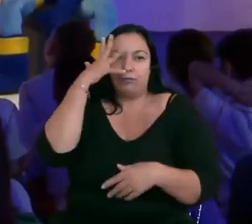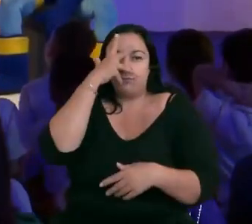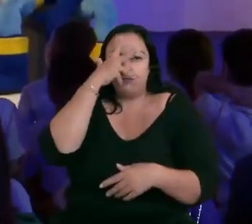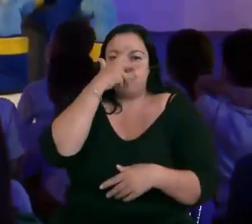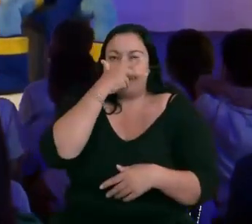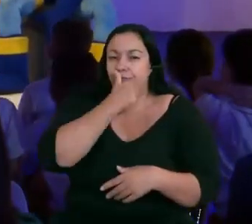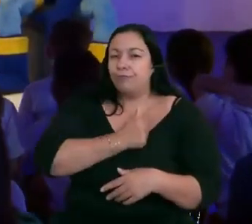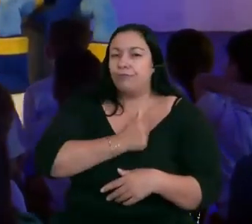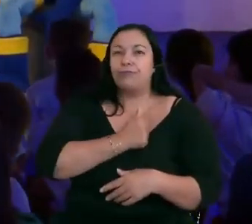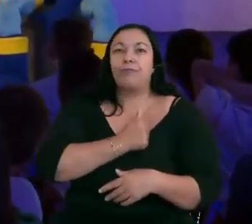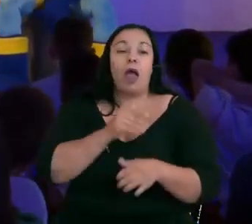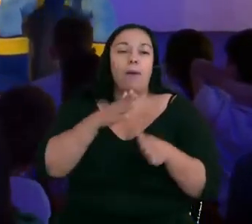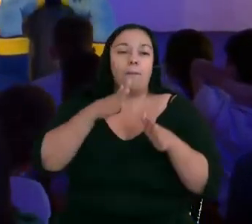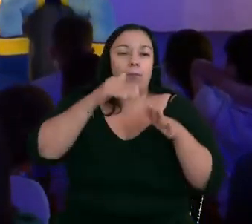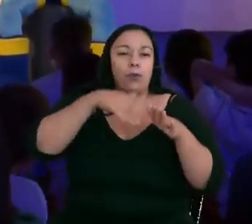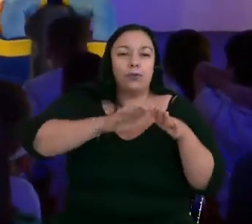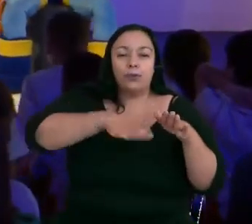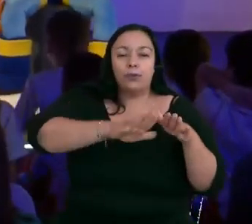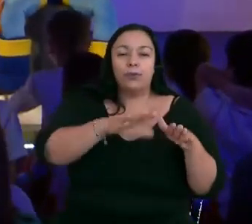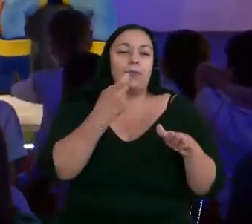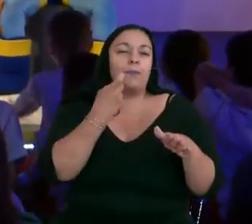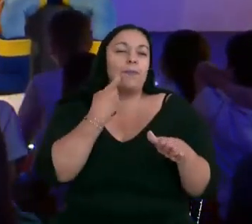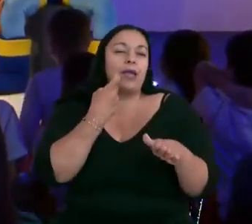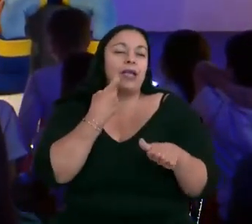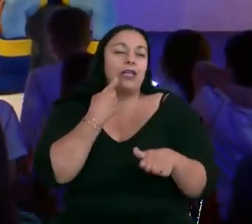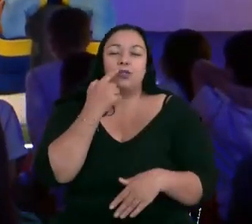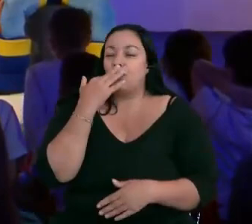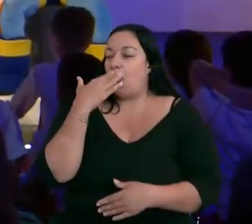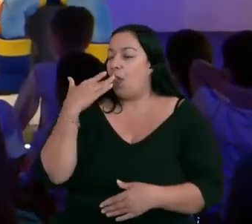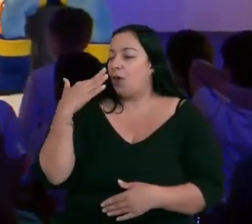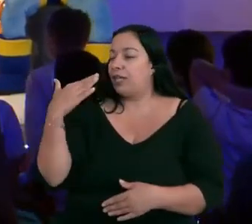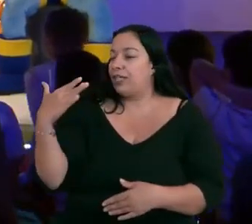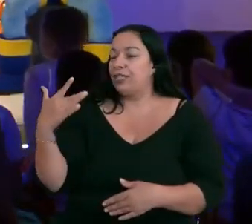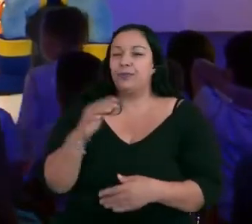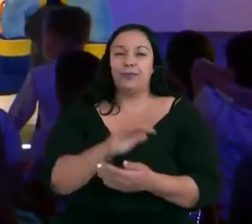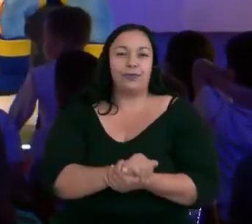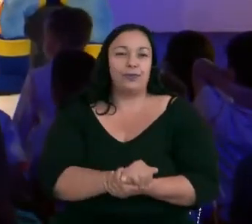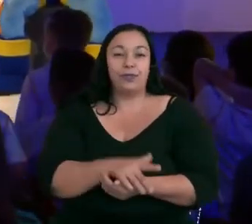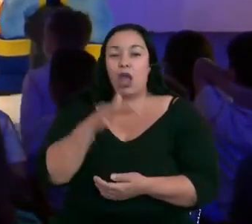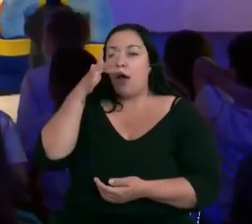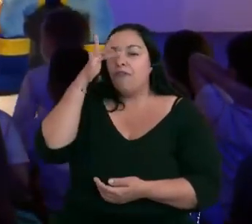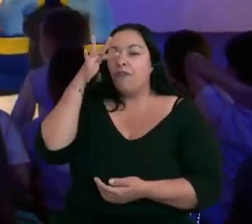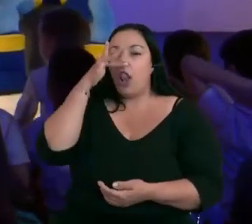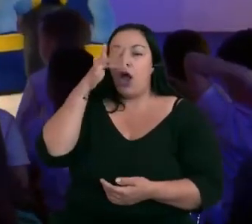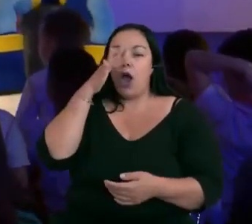Muitos peixes coloridos, flores aquáticas,